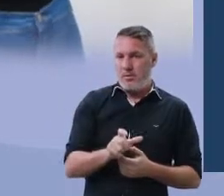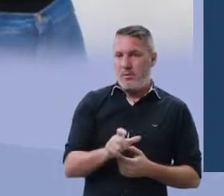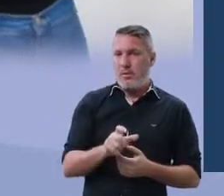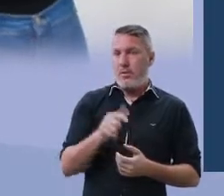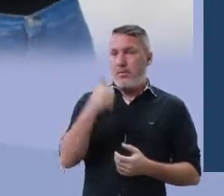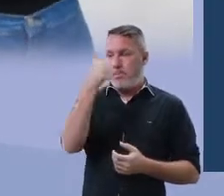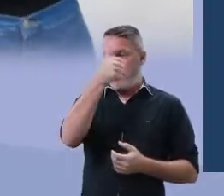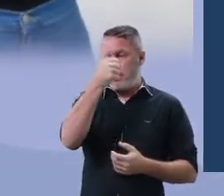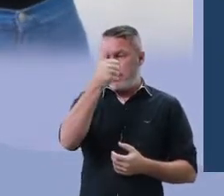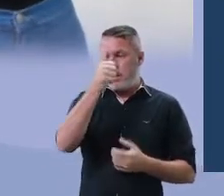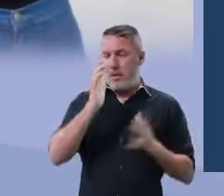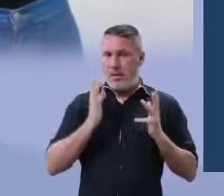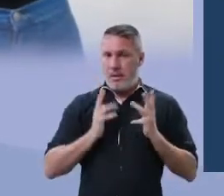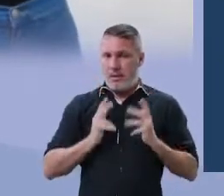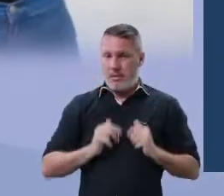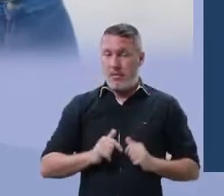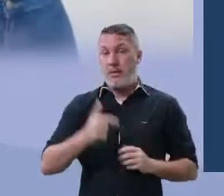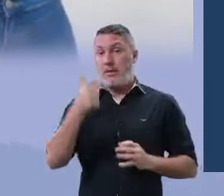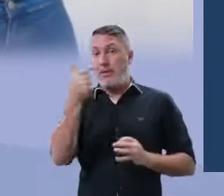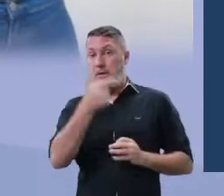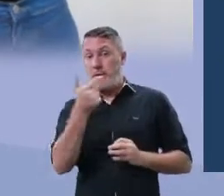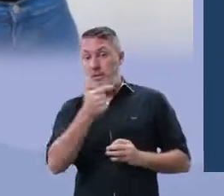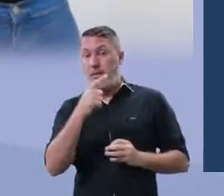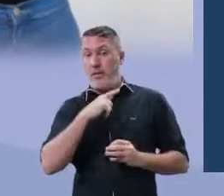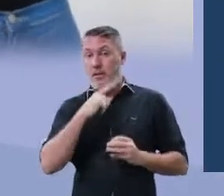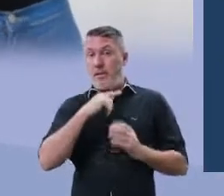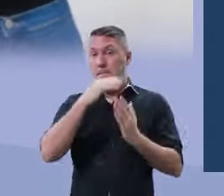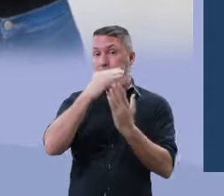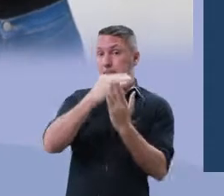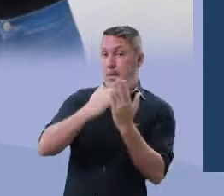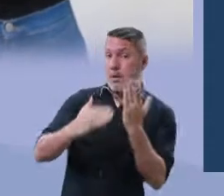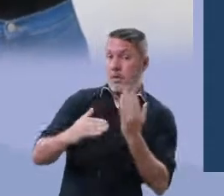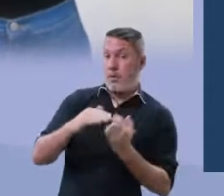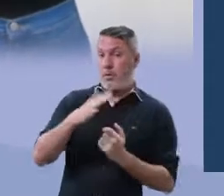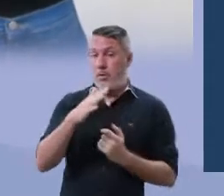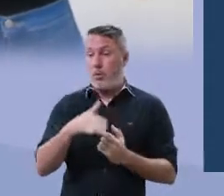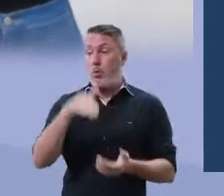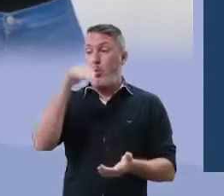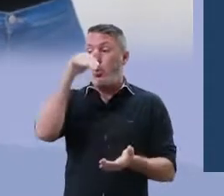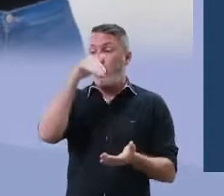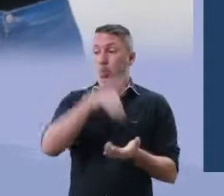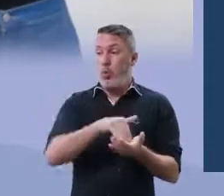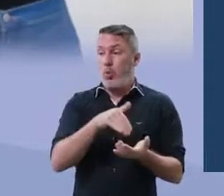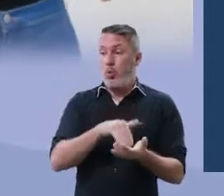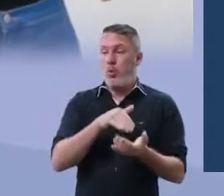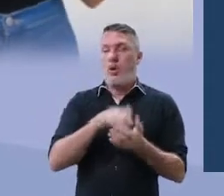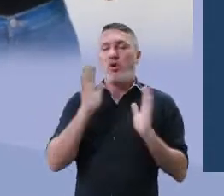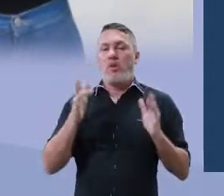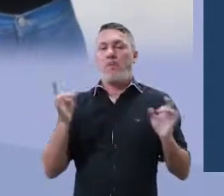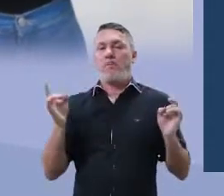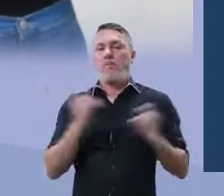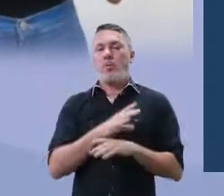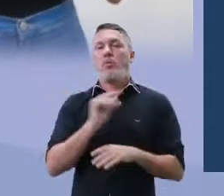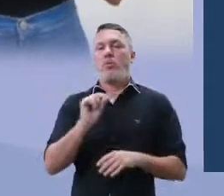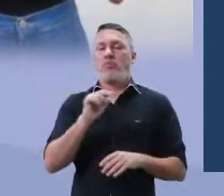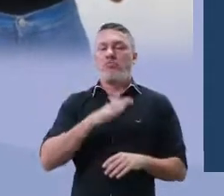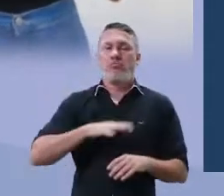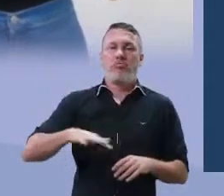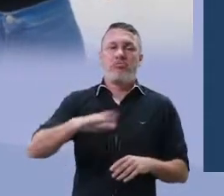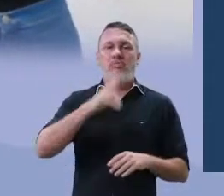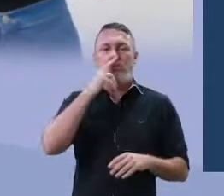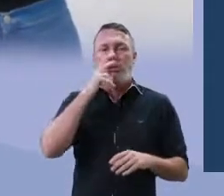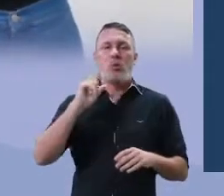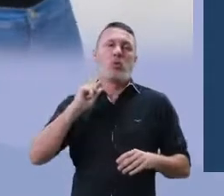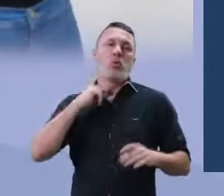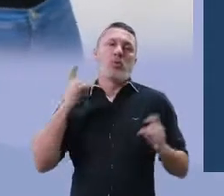lá em cima um lago oligotrófico, no meio um mesotrófico com uma quantidade mediana e lá embaixo um